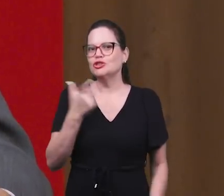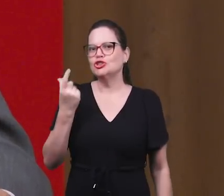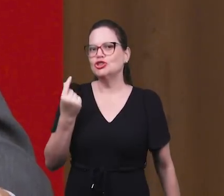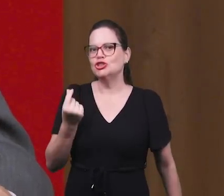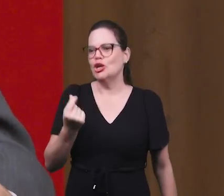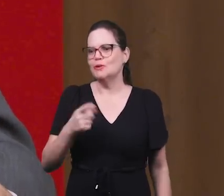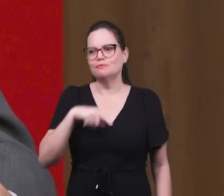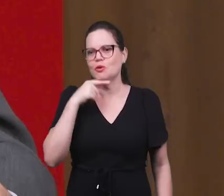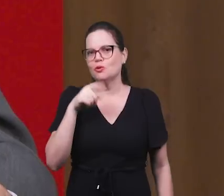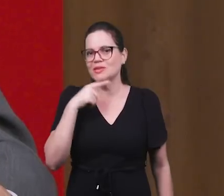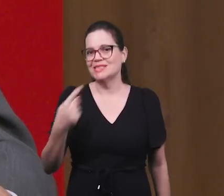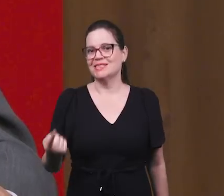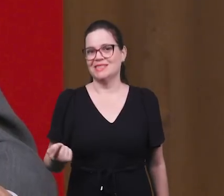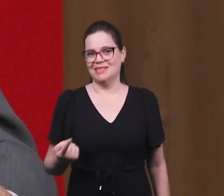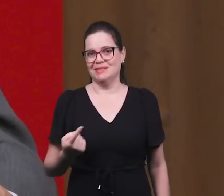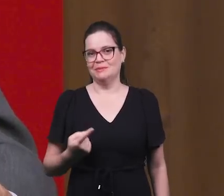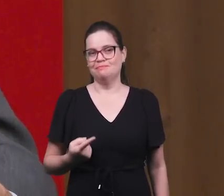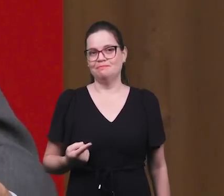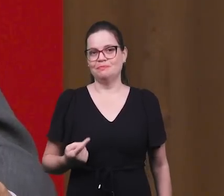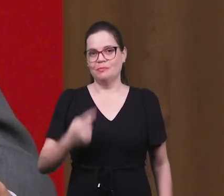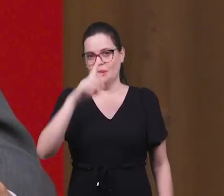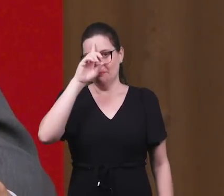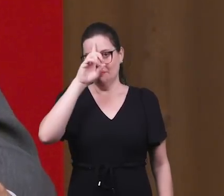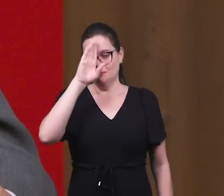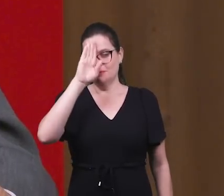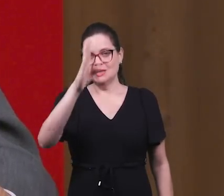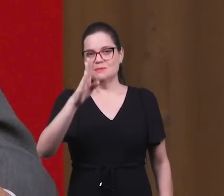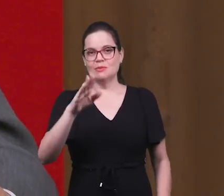especialmente a parte ocidental,